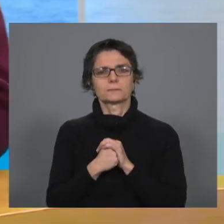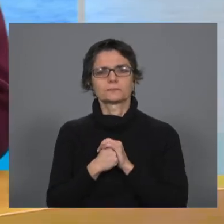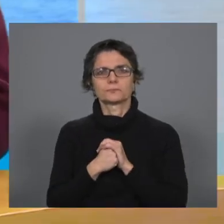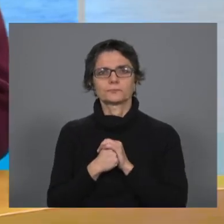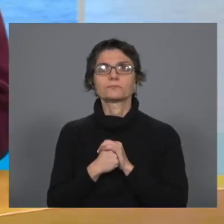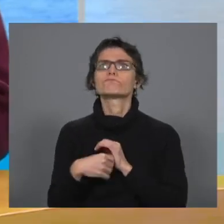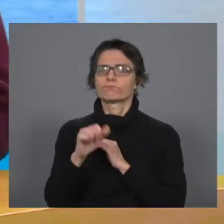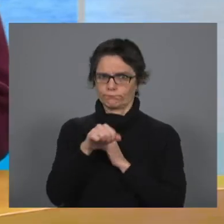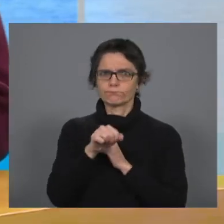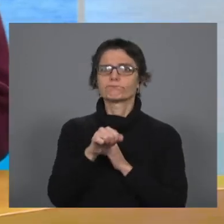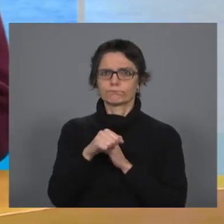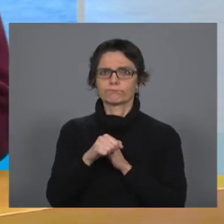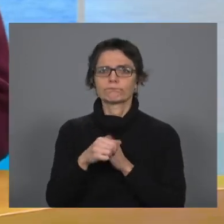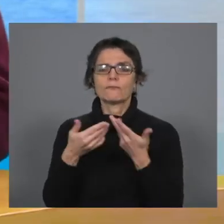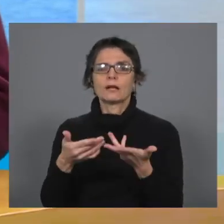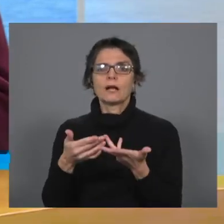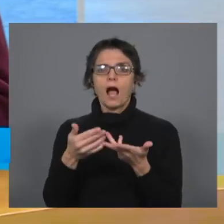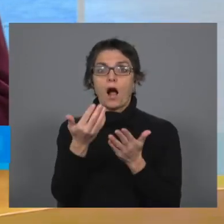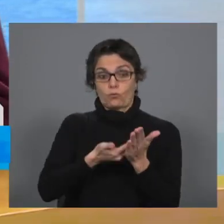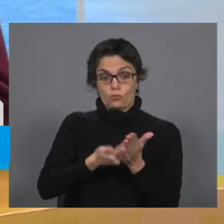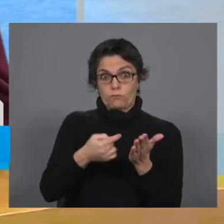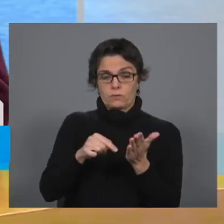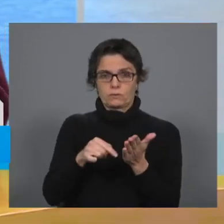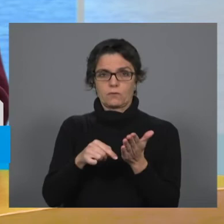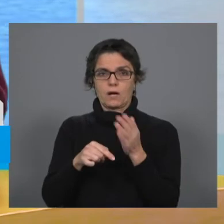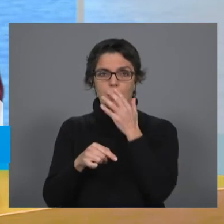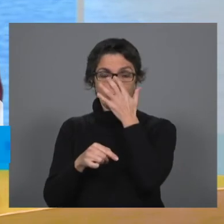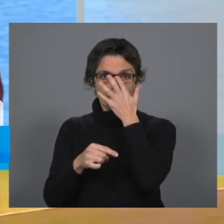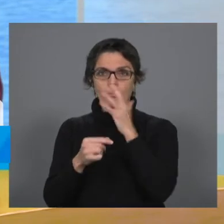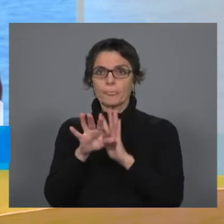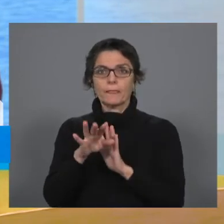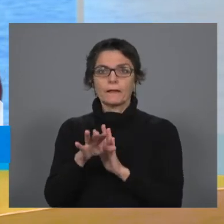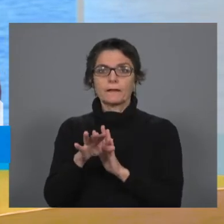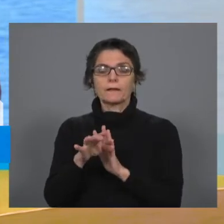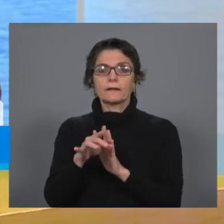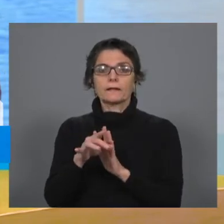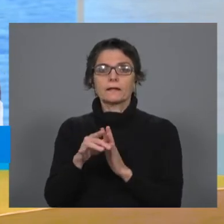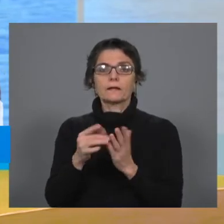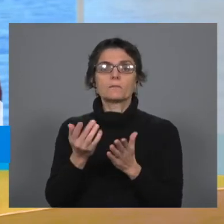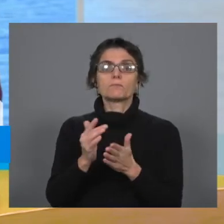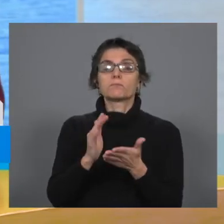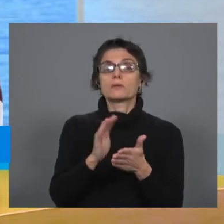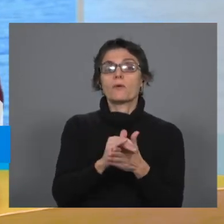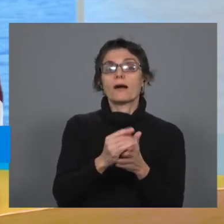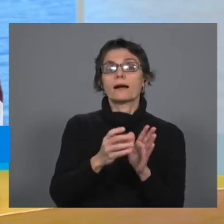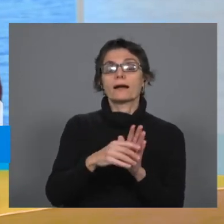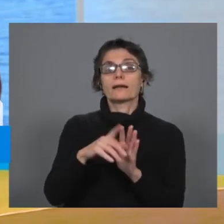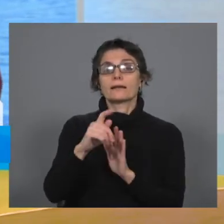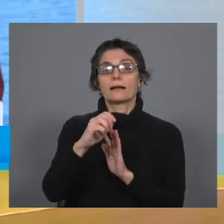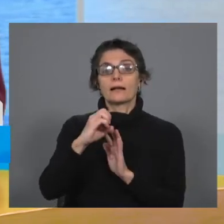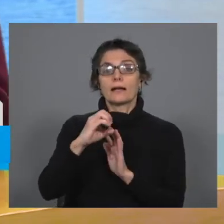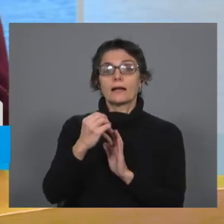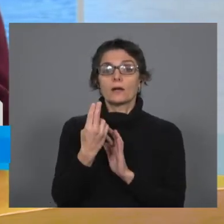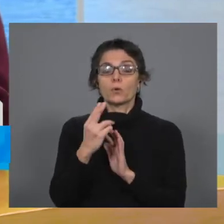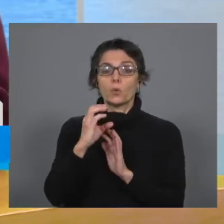alguns documentos que acabaram também por passar um bocadinho despercebidos no nosso contexto, como por exemplo a Carta Ecuménica de 2007,